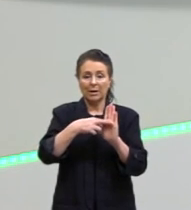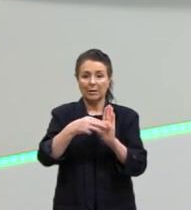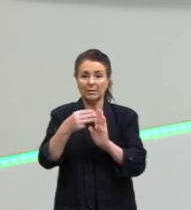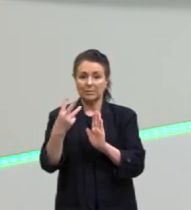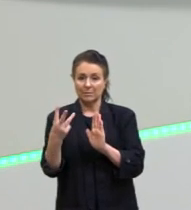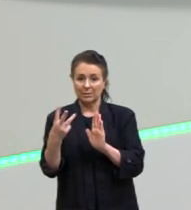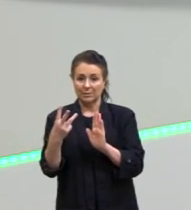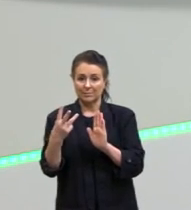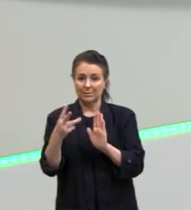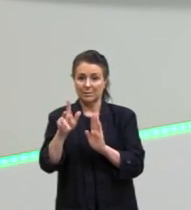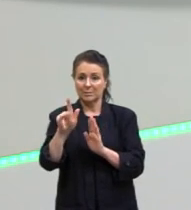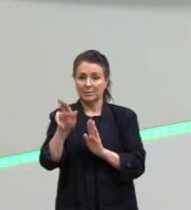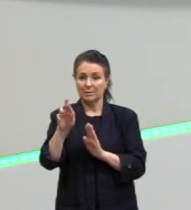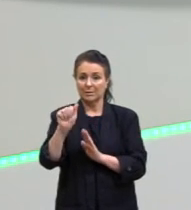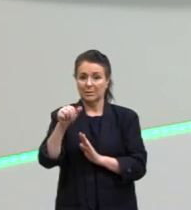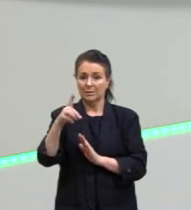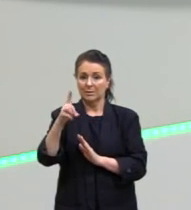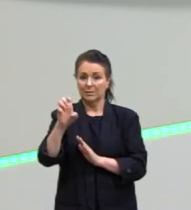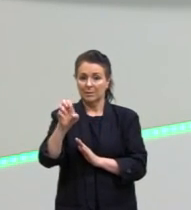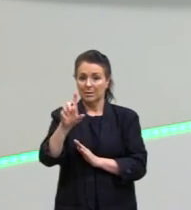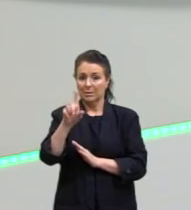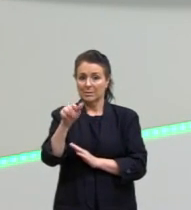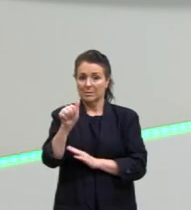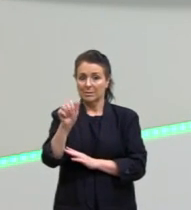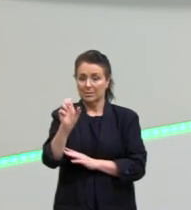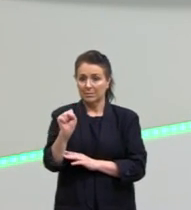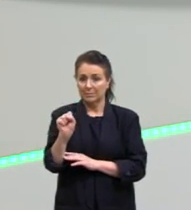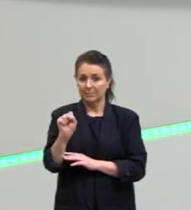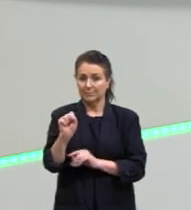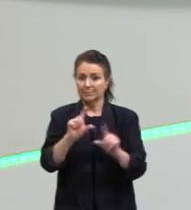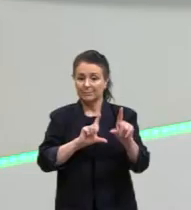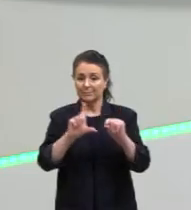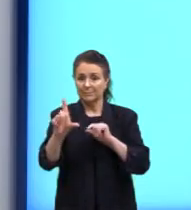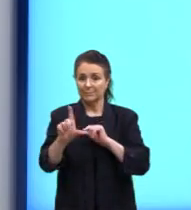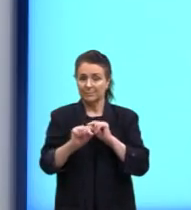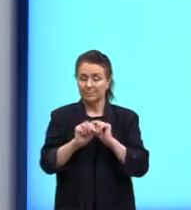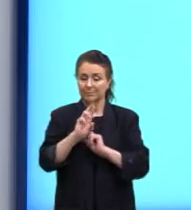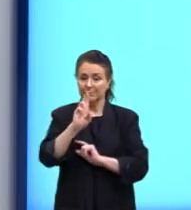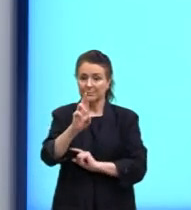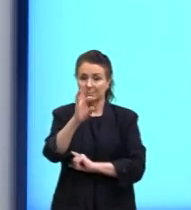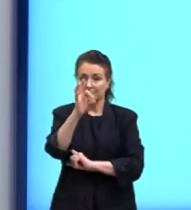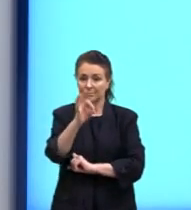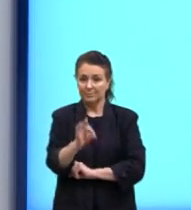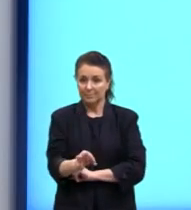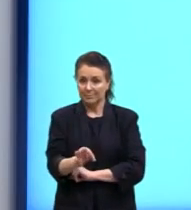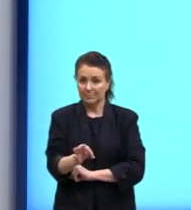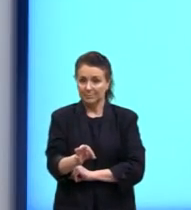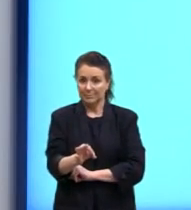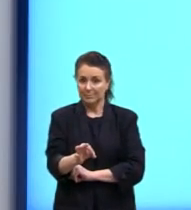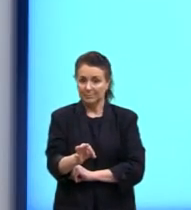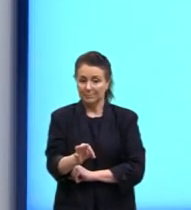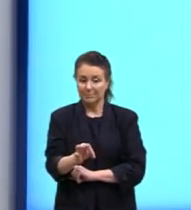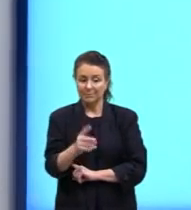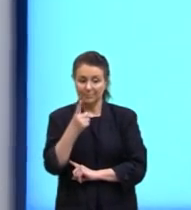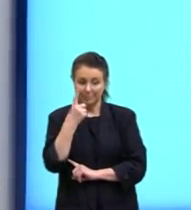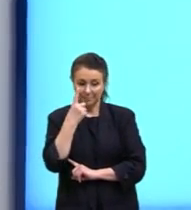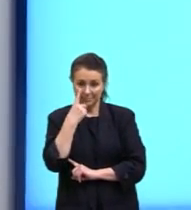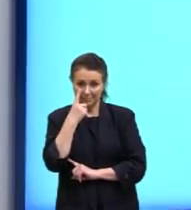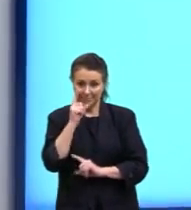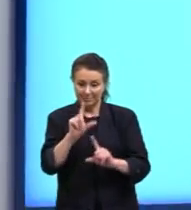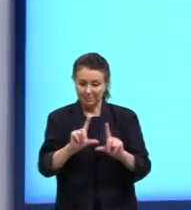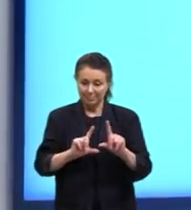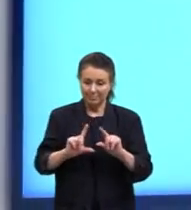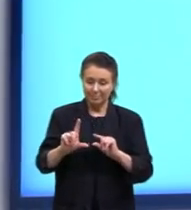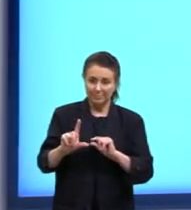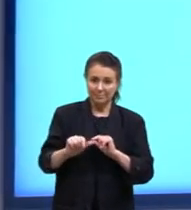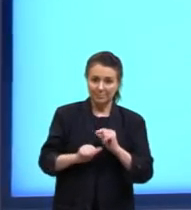as grandezas podemos então marcar a alternativa correta então lá das nossas alternativas nós